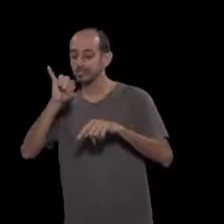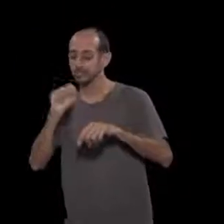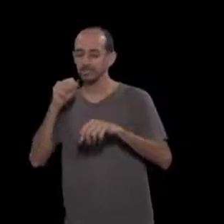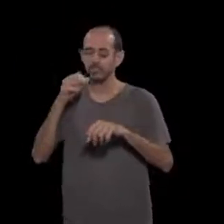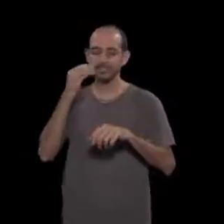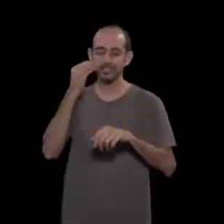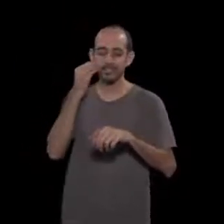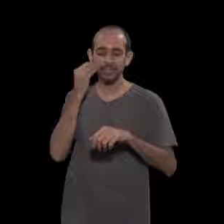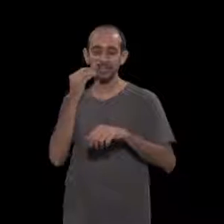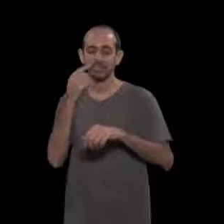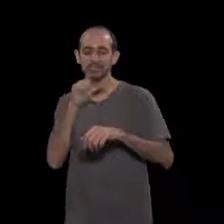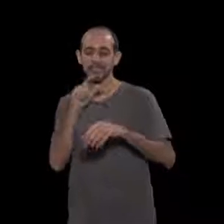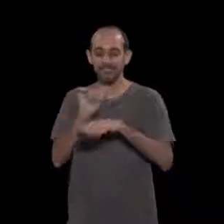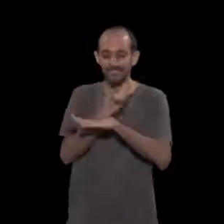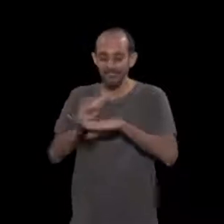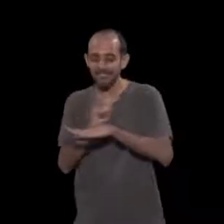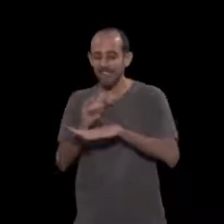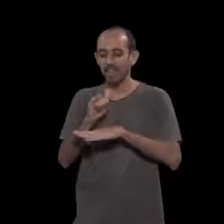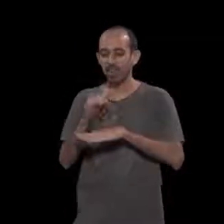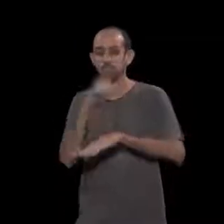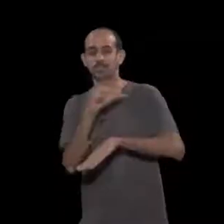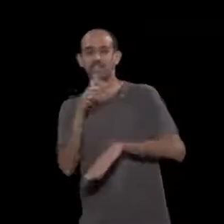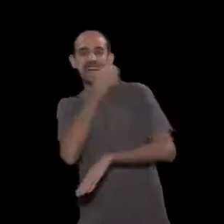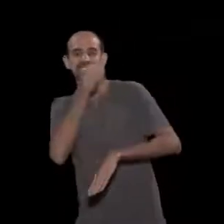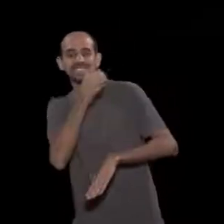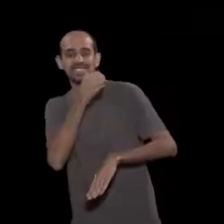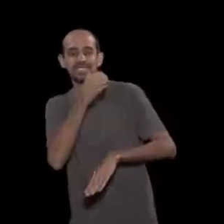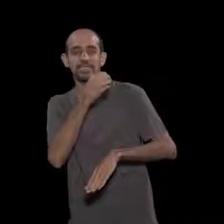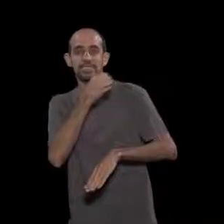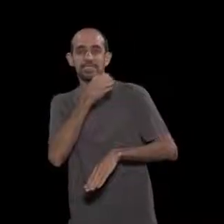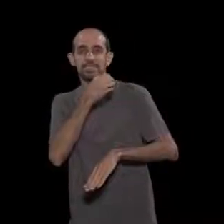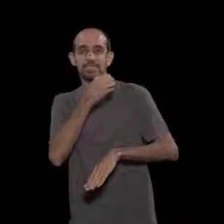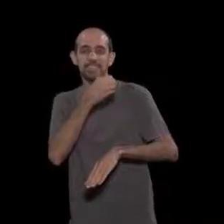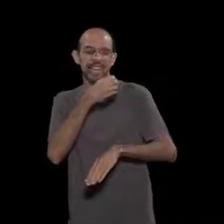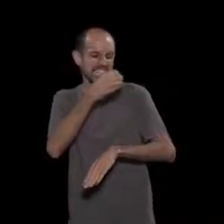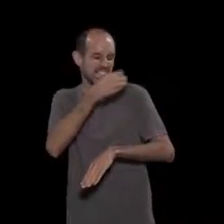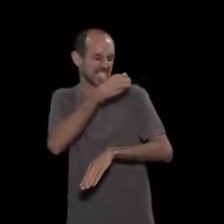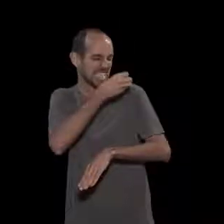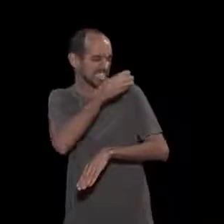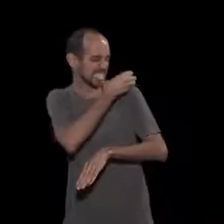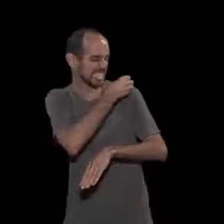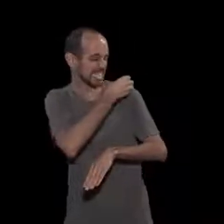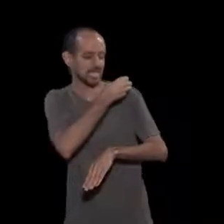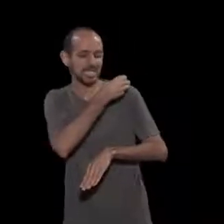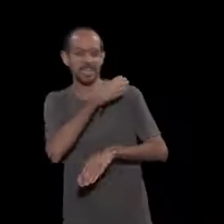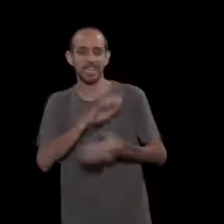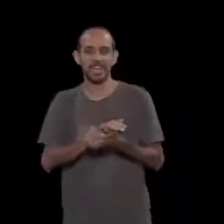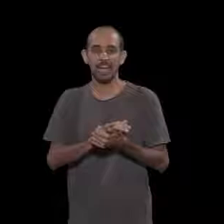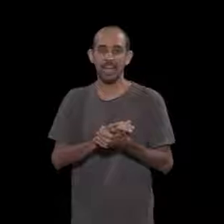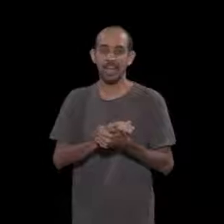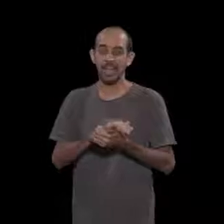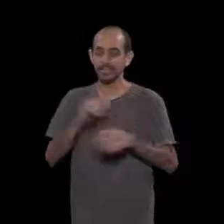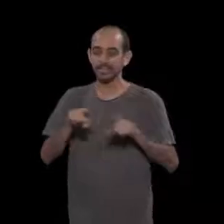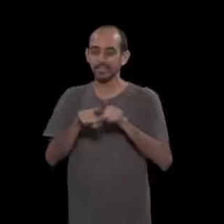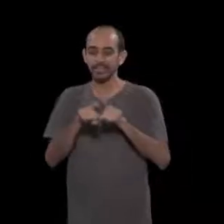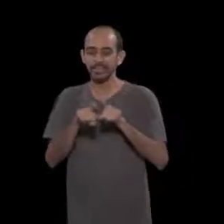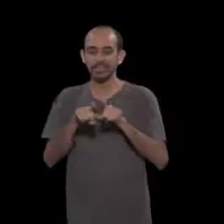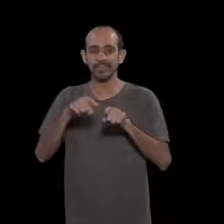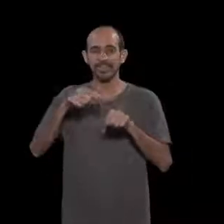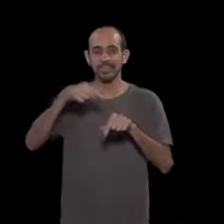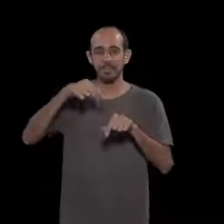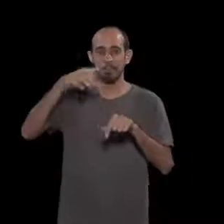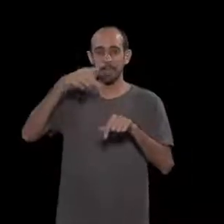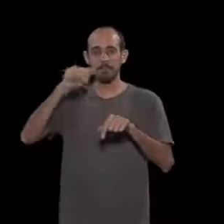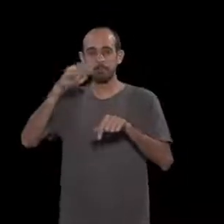melhor flexibilidade, o cachorro conseguiu enfim abocanhar o próprio rabo. E começou a devorá-lo. E começou a devorar as patas de trás